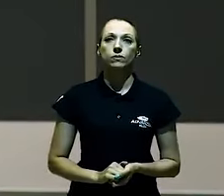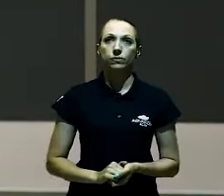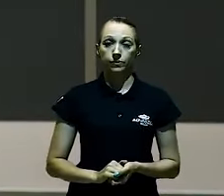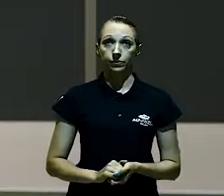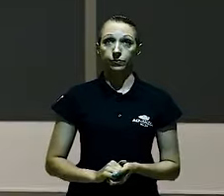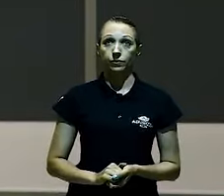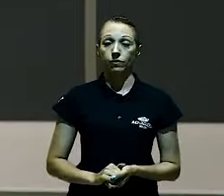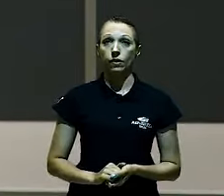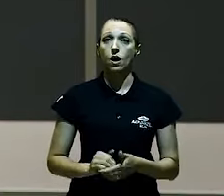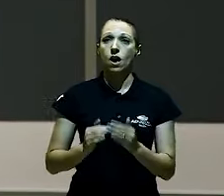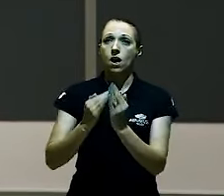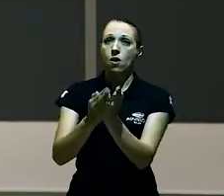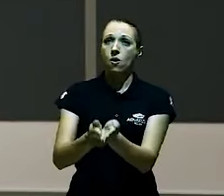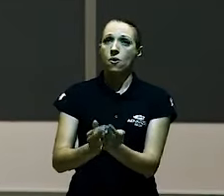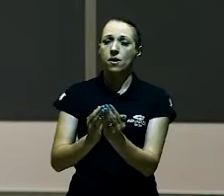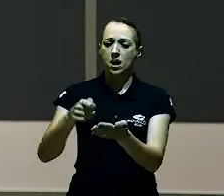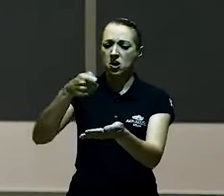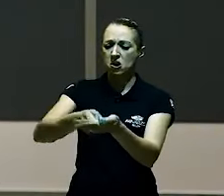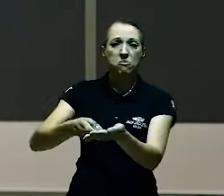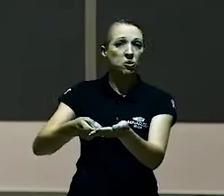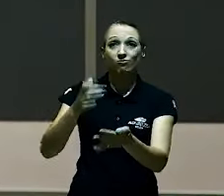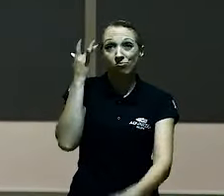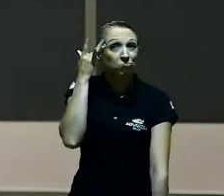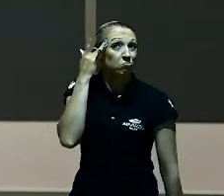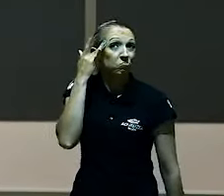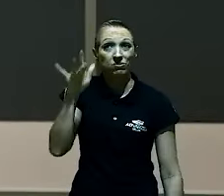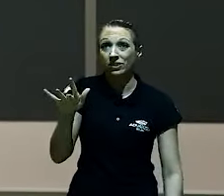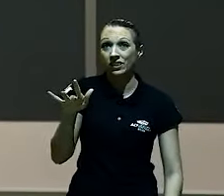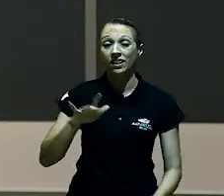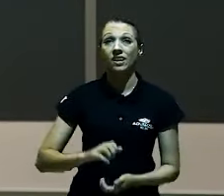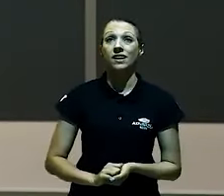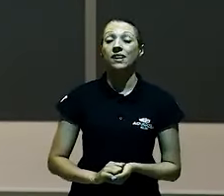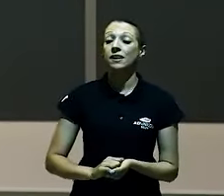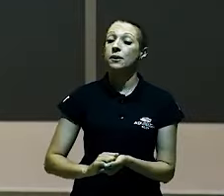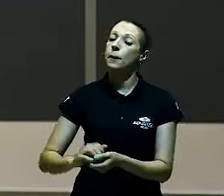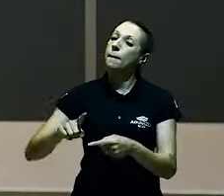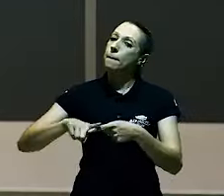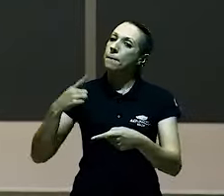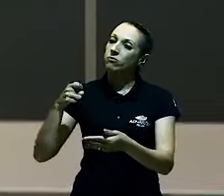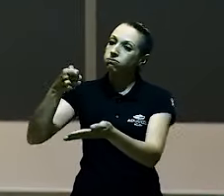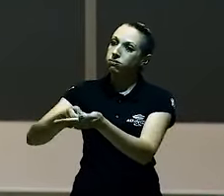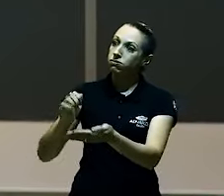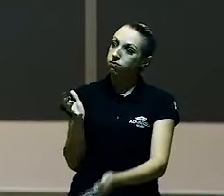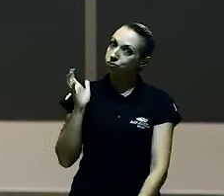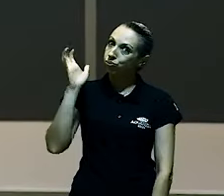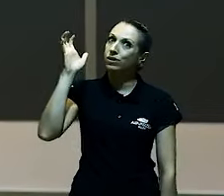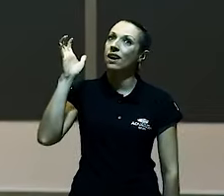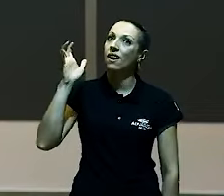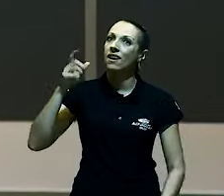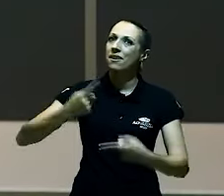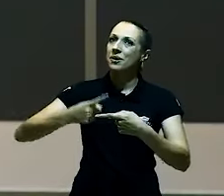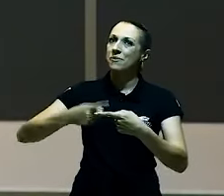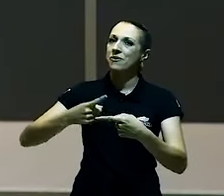para ir com eles, mais ou menos comprando o frete da viagem, mas ele pagou caro para não ser confrontado pela palavra